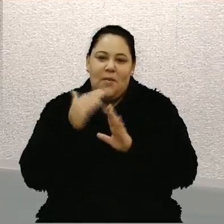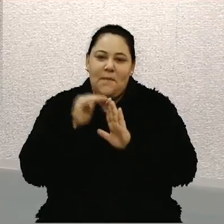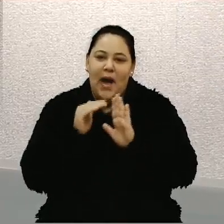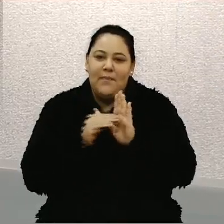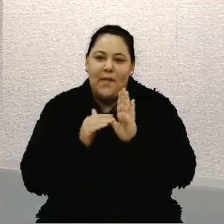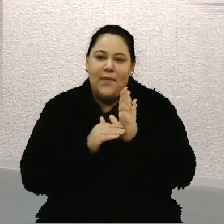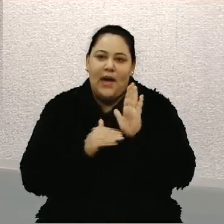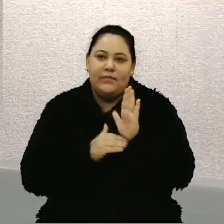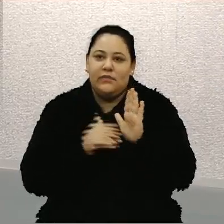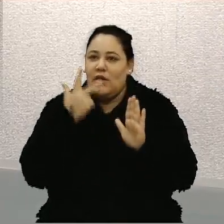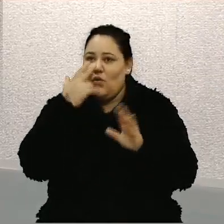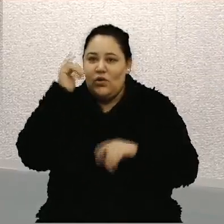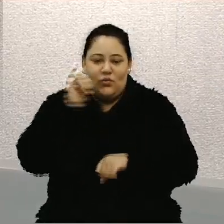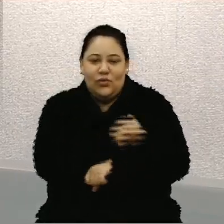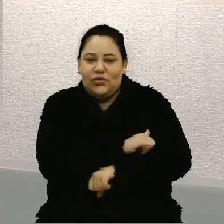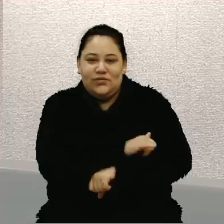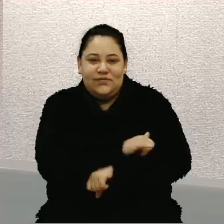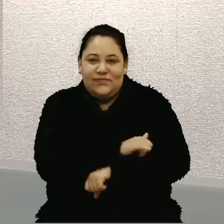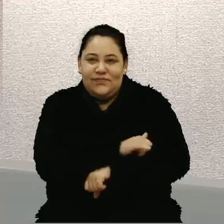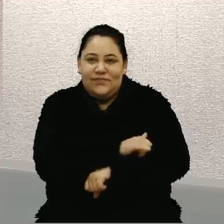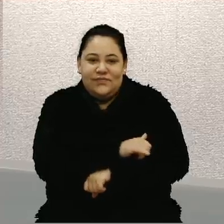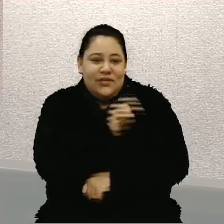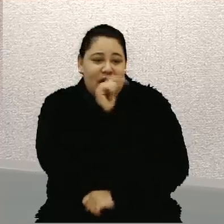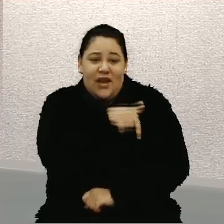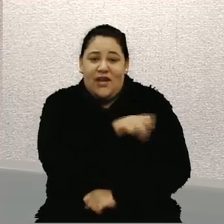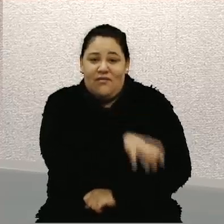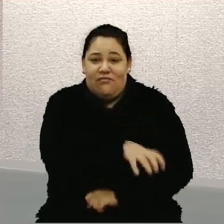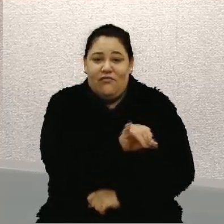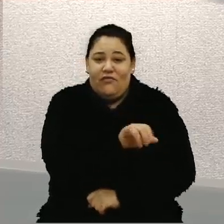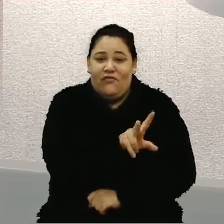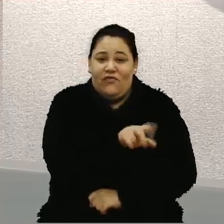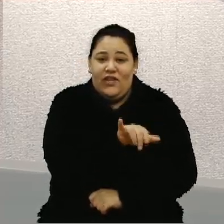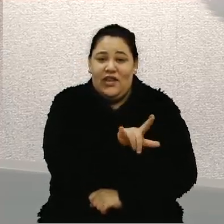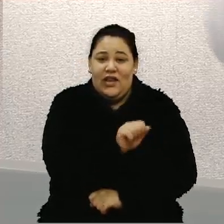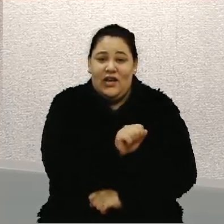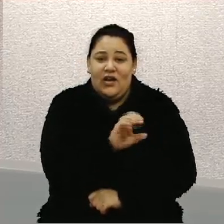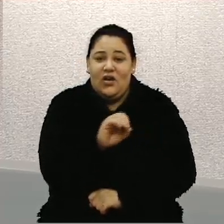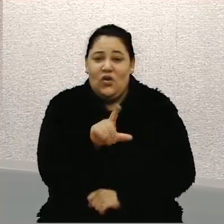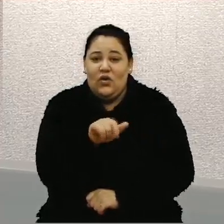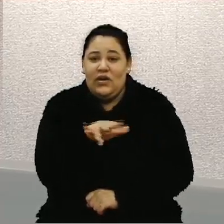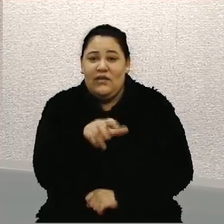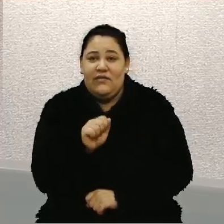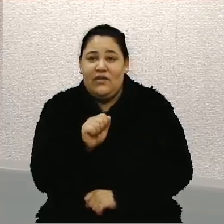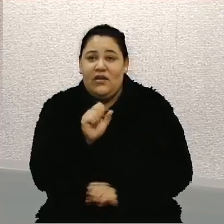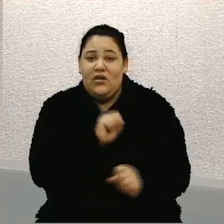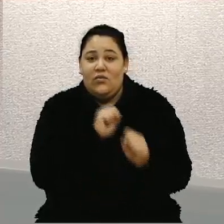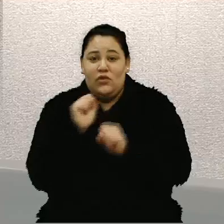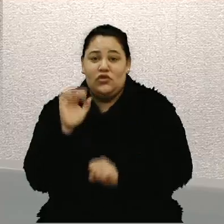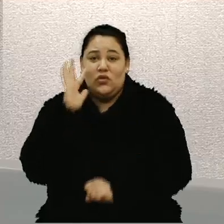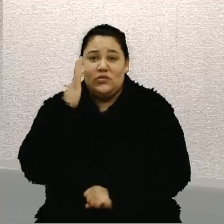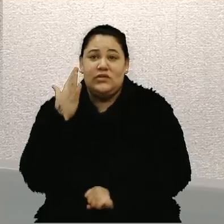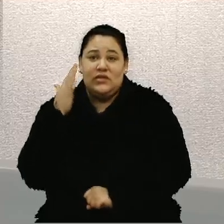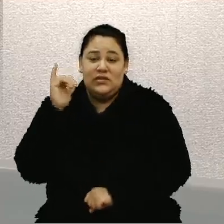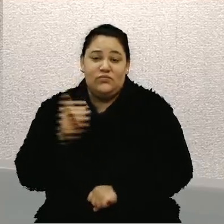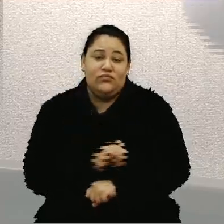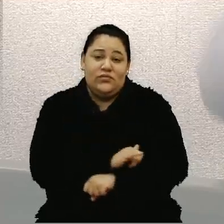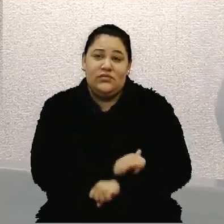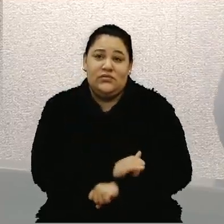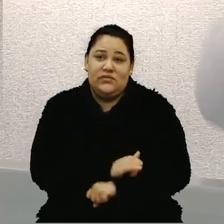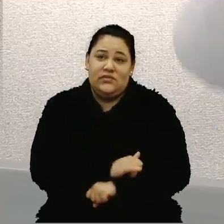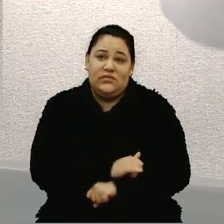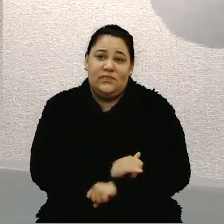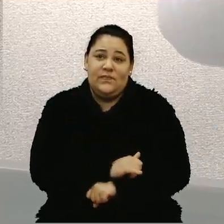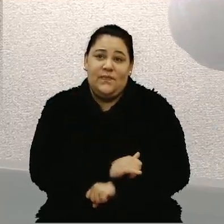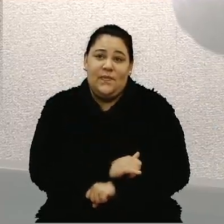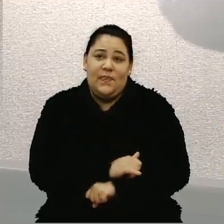o aeroporto. O aeroporto aqui de Vila Oliva, nós estamos lutando há 15 anos. Pode ser que a universidade já está lutando há 10, daqui 10 anos saia.